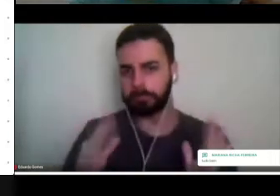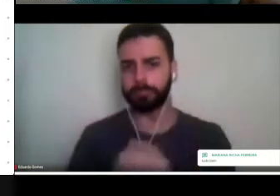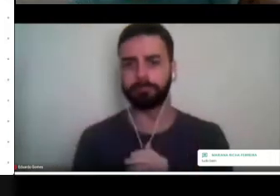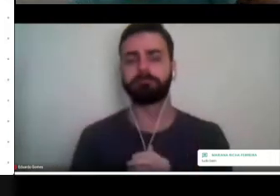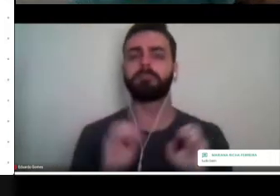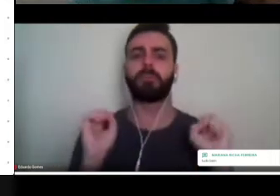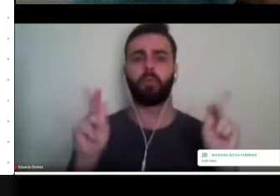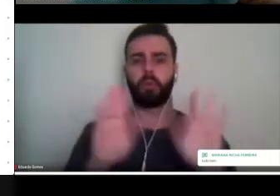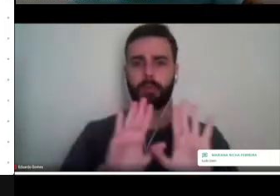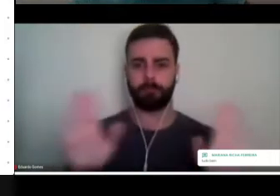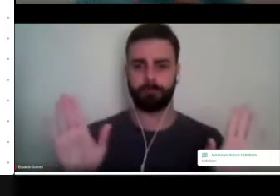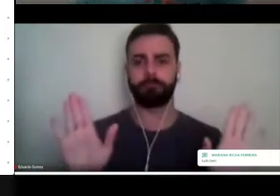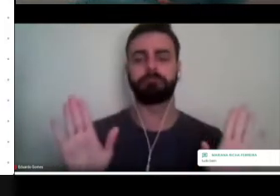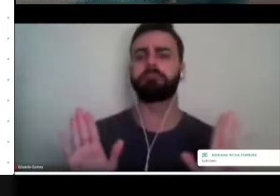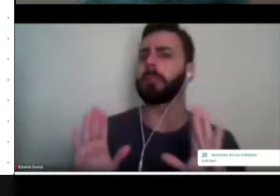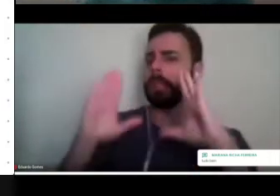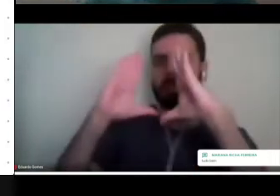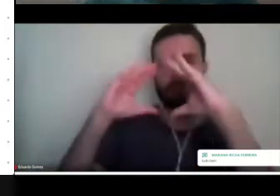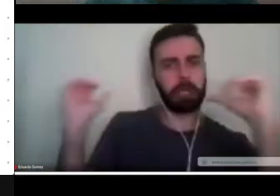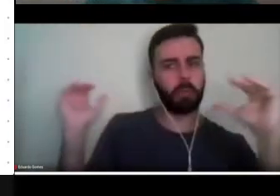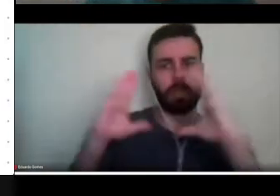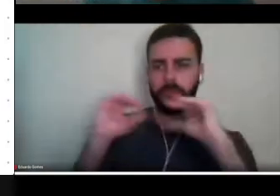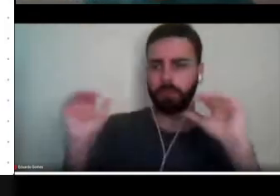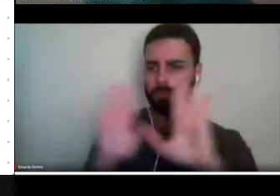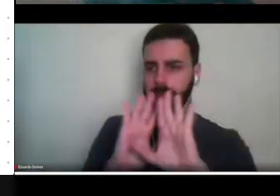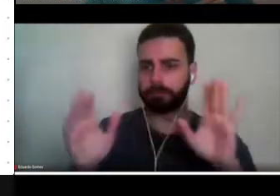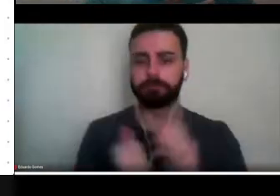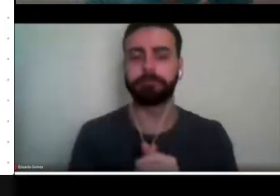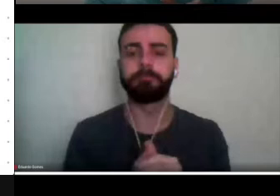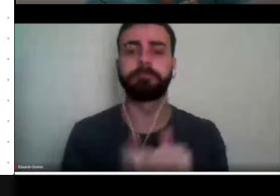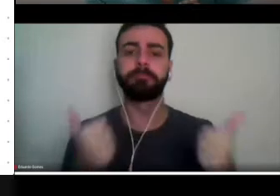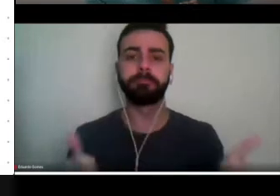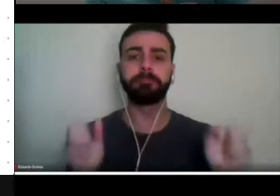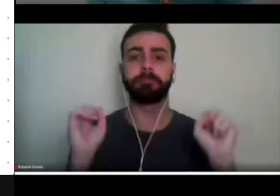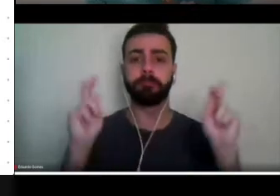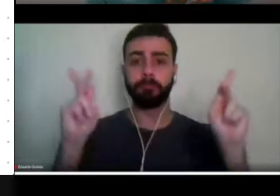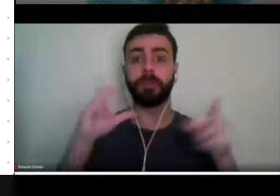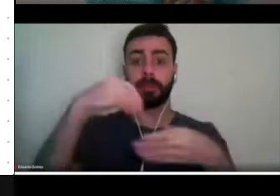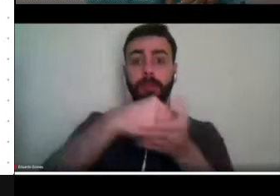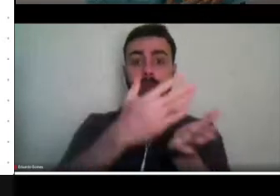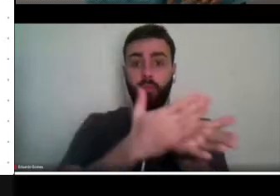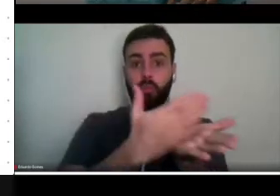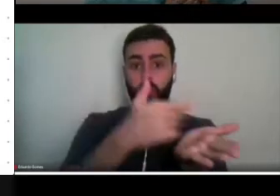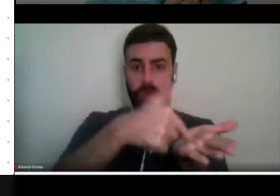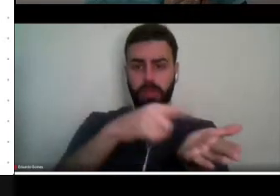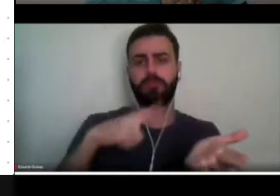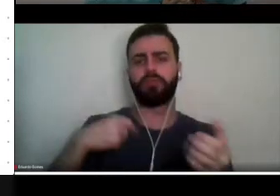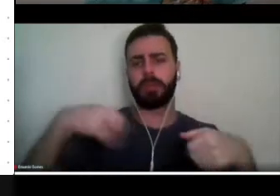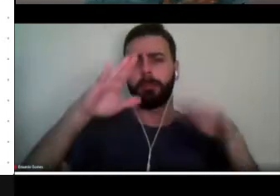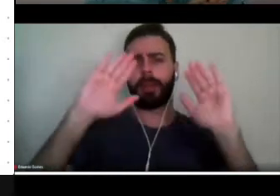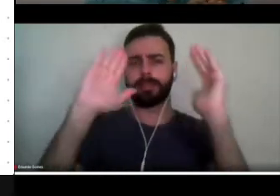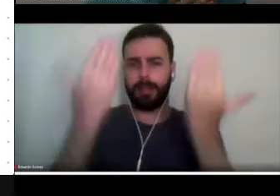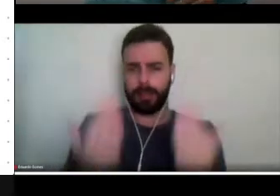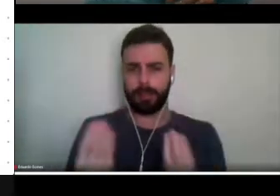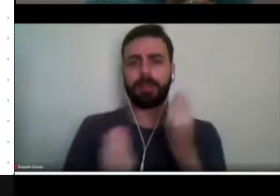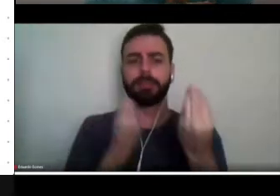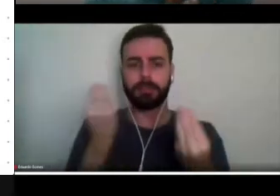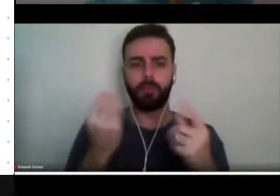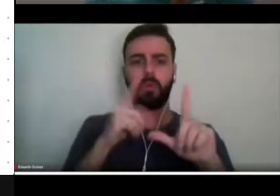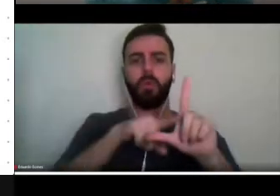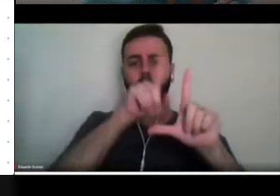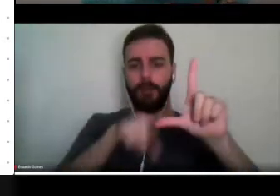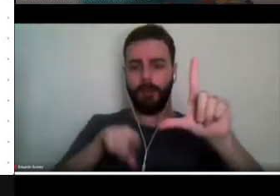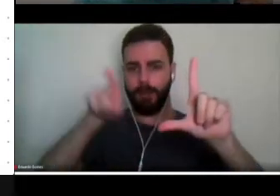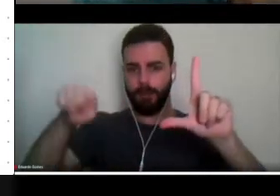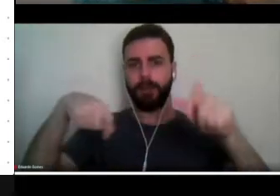seguinte, no livro ele tem essa discussão de análise gráfica, é uma coisa que a gente tem que aprender a fazer, e é o que vocês já aprenderam em